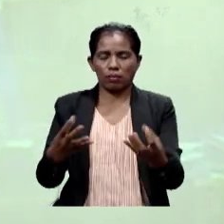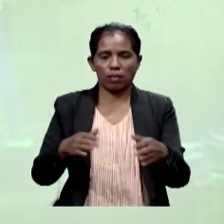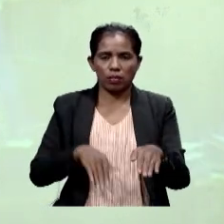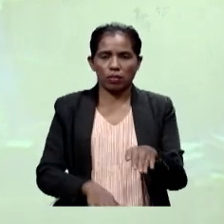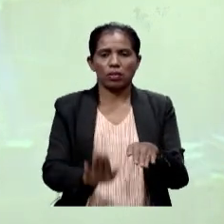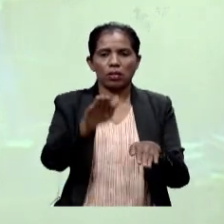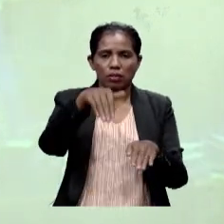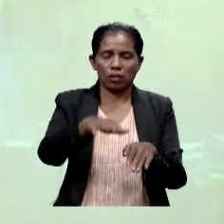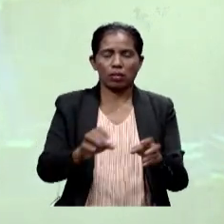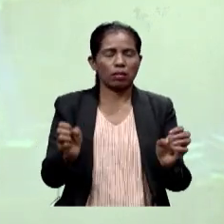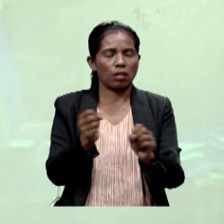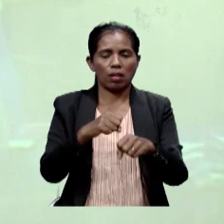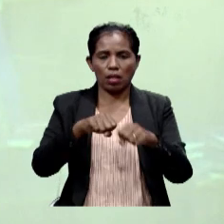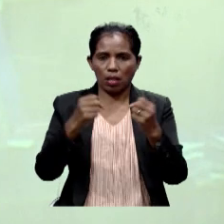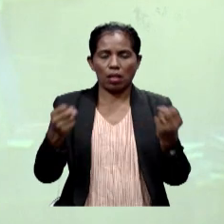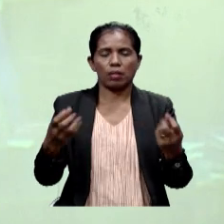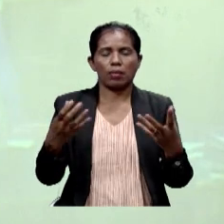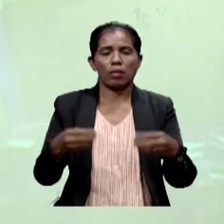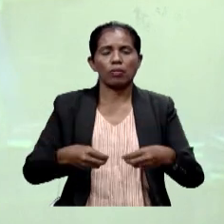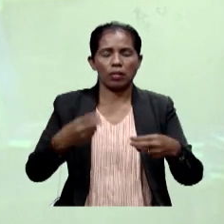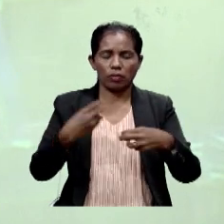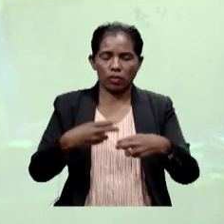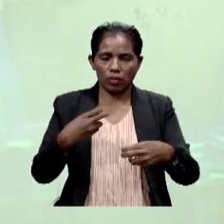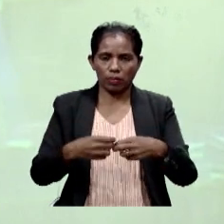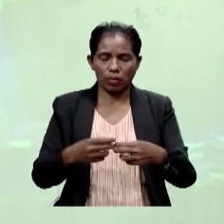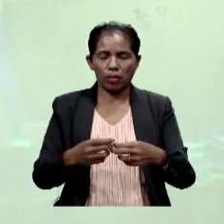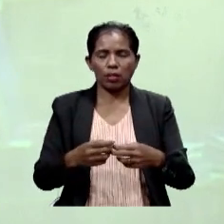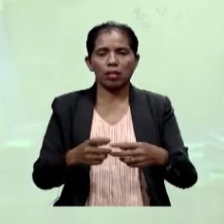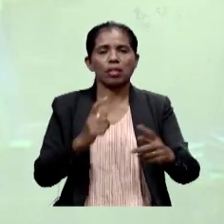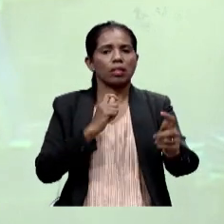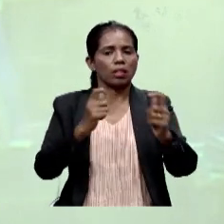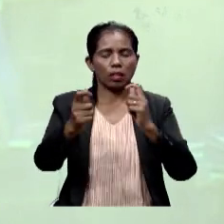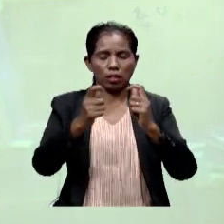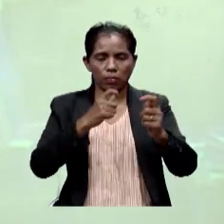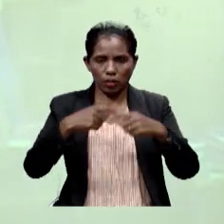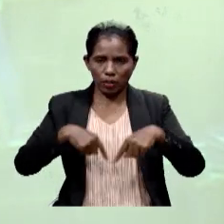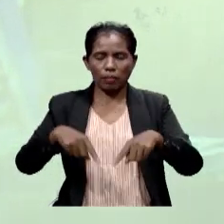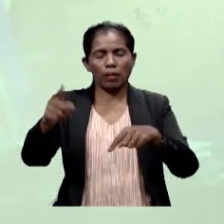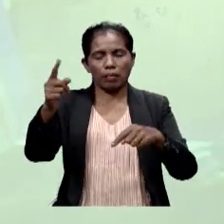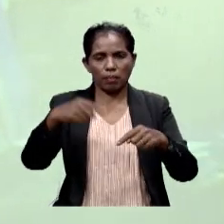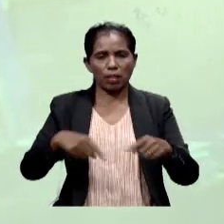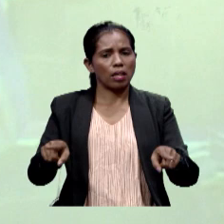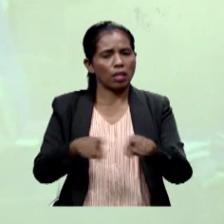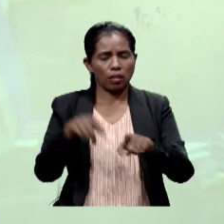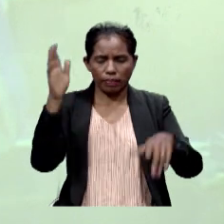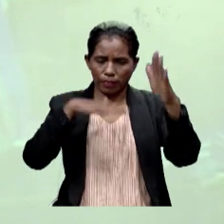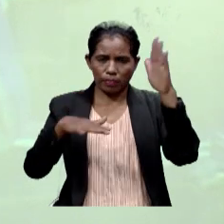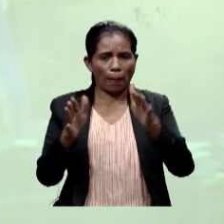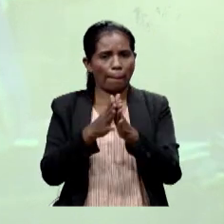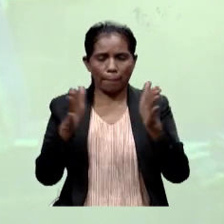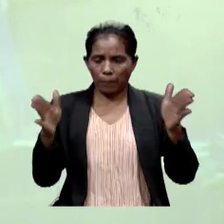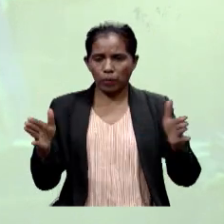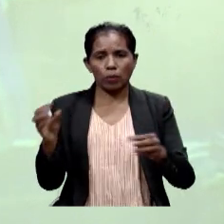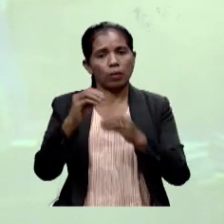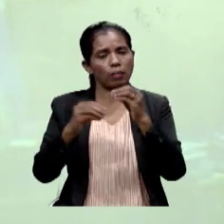dificulta, e tem a comunidade sira, nia, transporte, bamai, sai problema, bot, estrada da